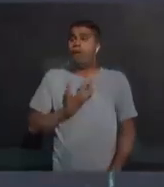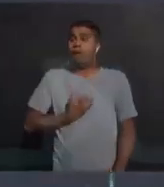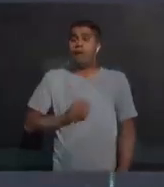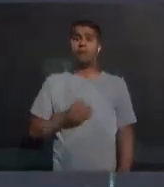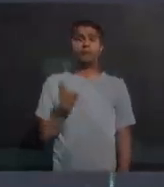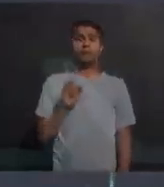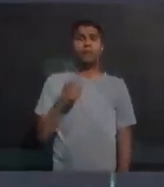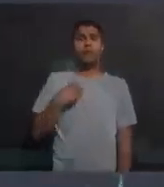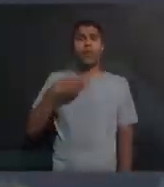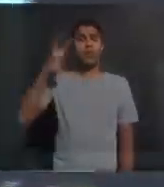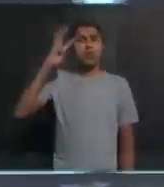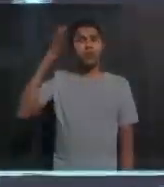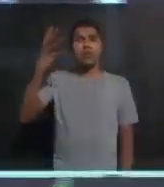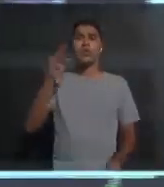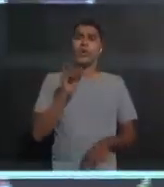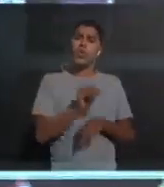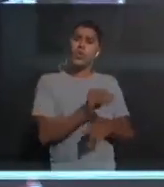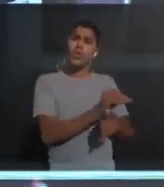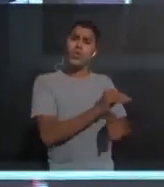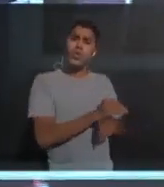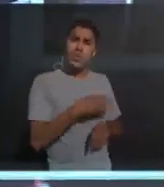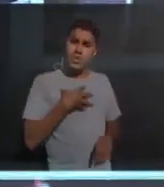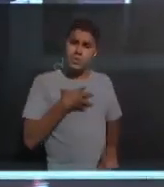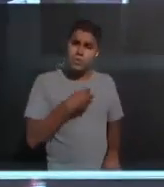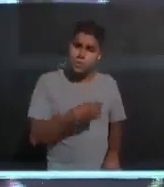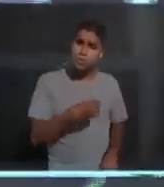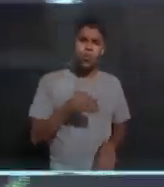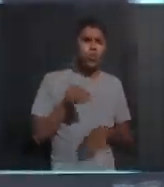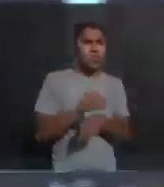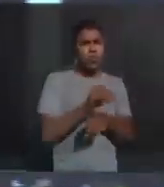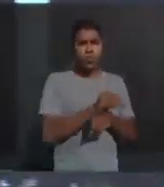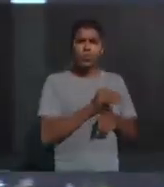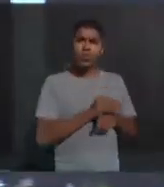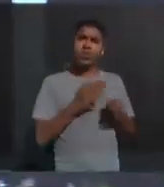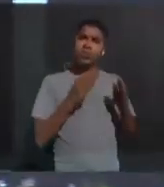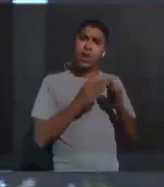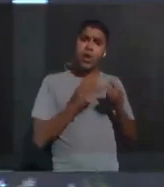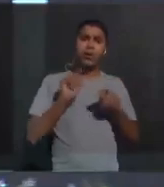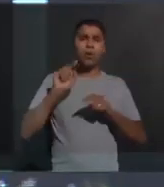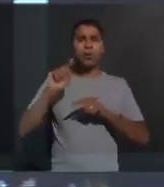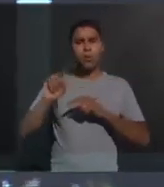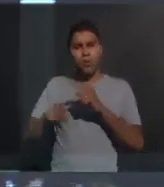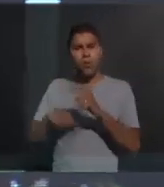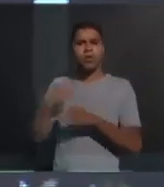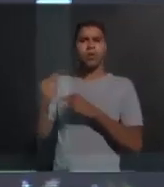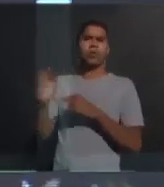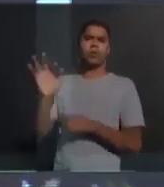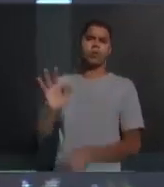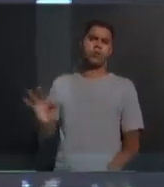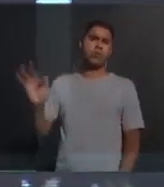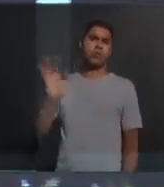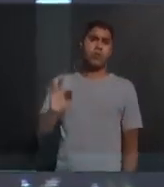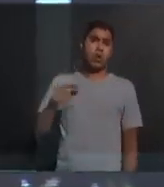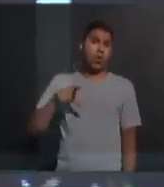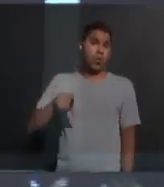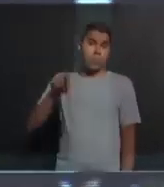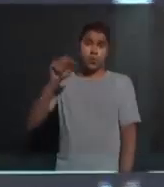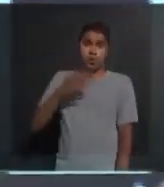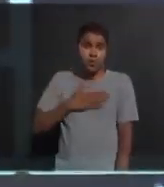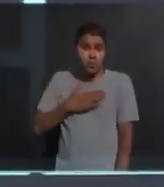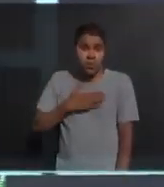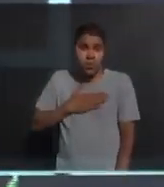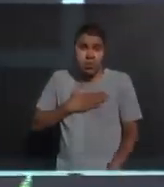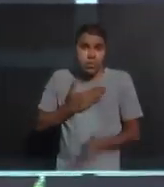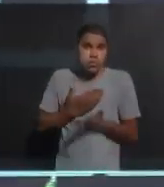decidir cuidar dos meus filhos cuidar da minha casa para depois fazer uma faculdade foi uma opção minha não